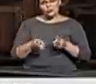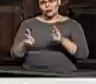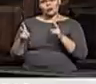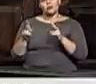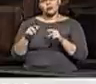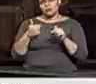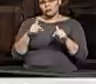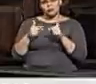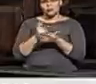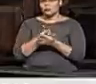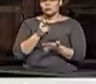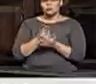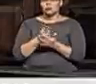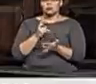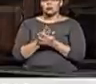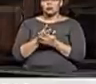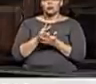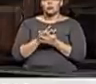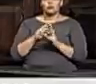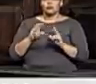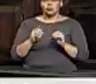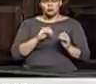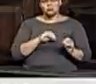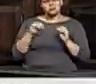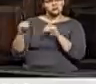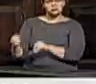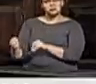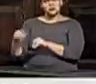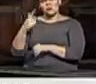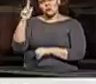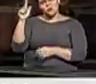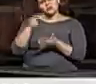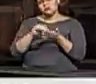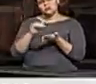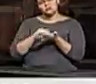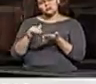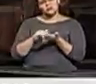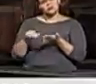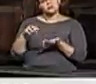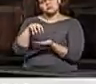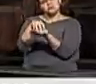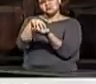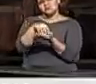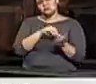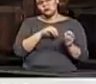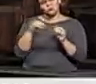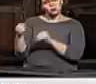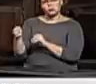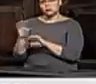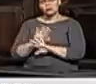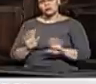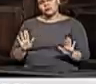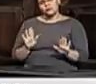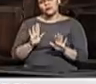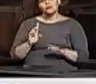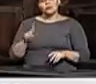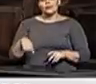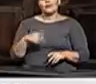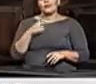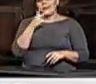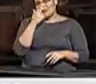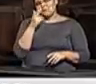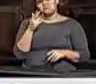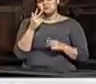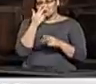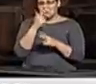mantém os empregos. Foram todos transferidos para uma outra secretaria. Então é tudo um jogo de